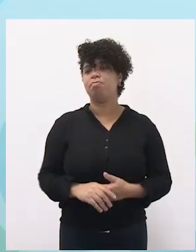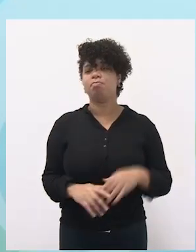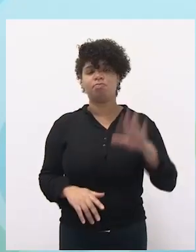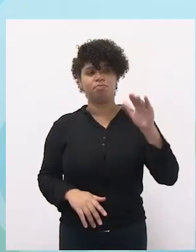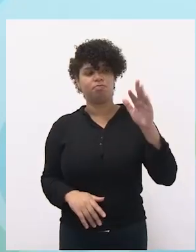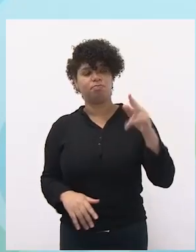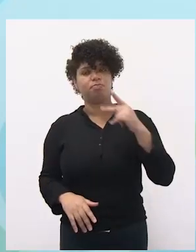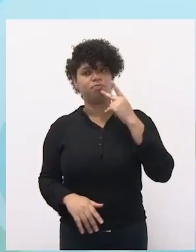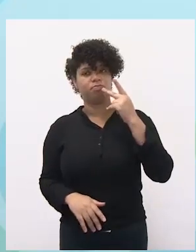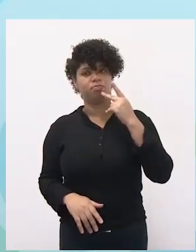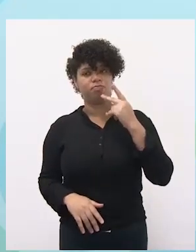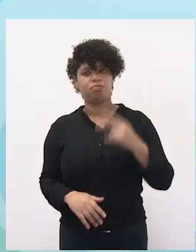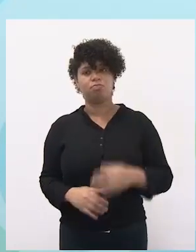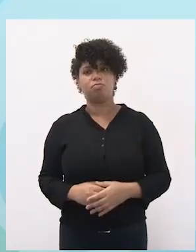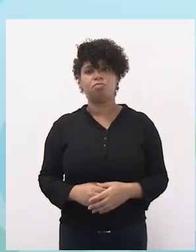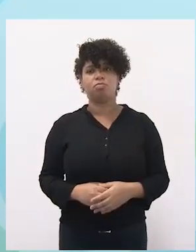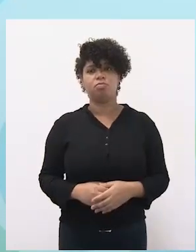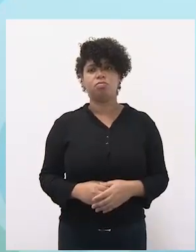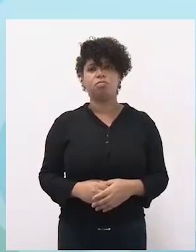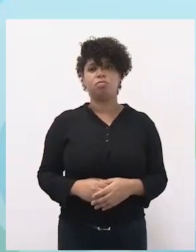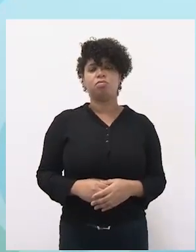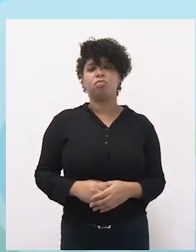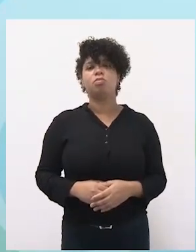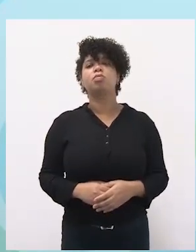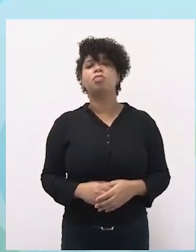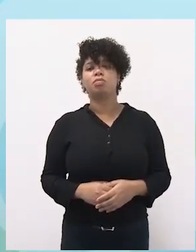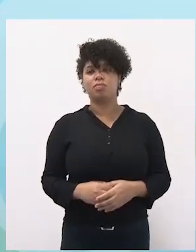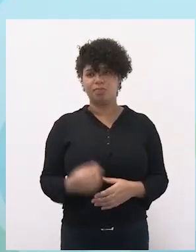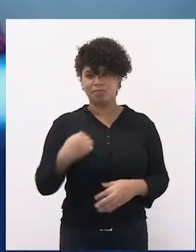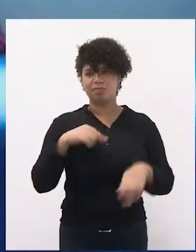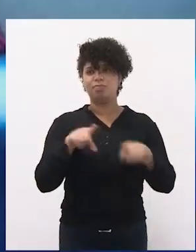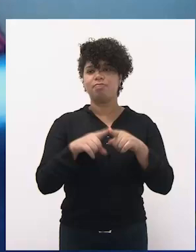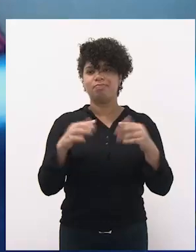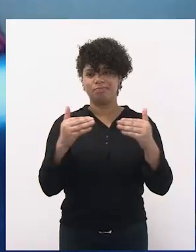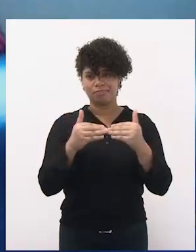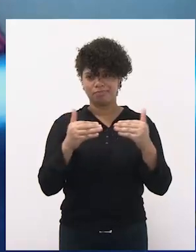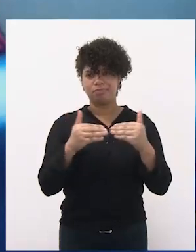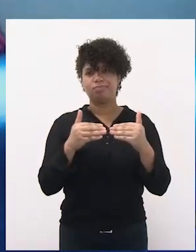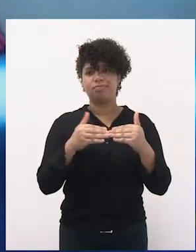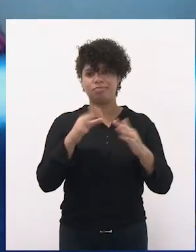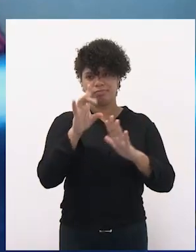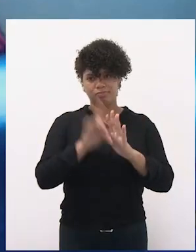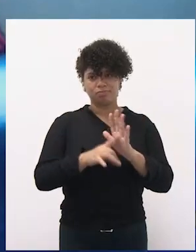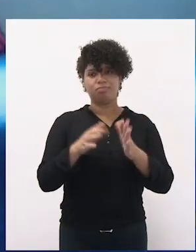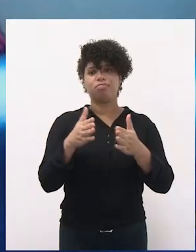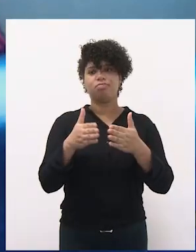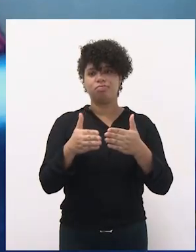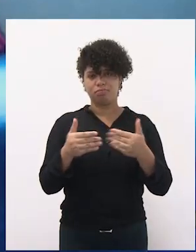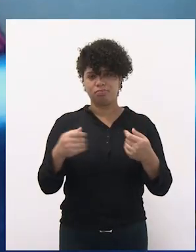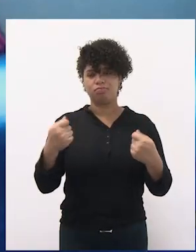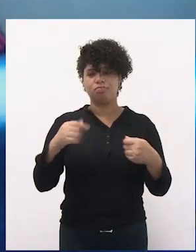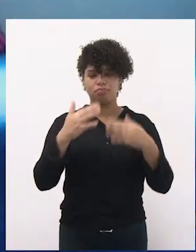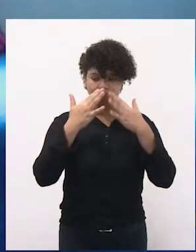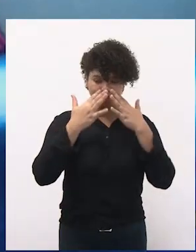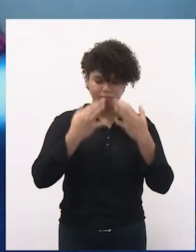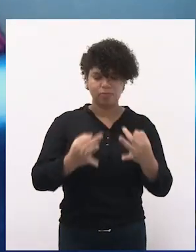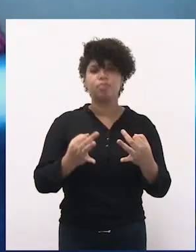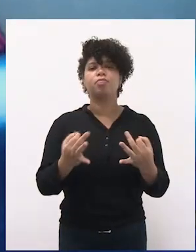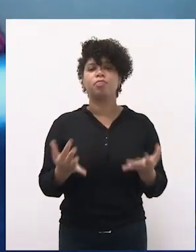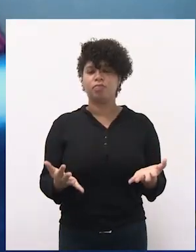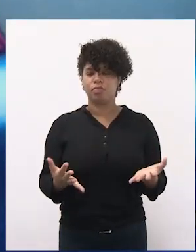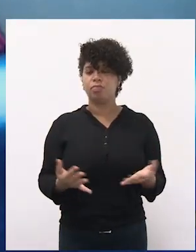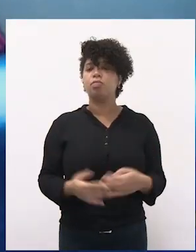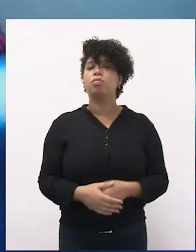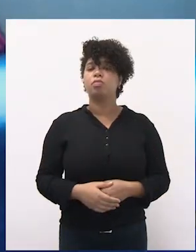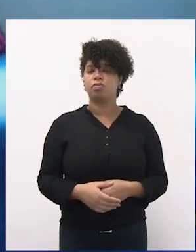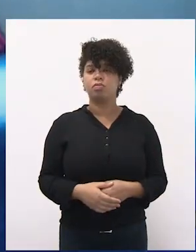só reforçar isso que você está falando, que eu também sou dessas dos direitos autorais, e eu vejo isso como